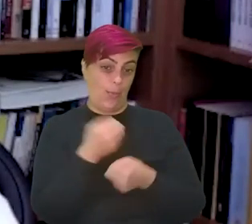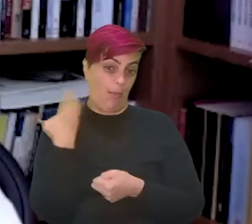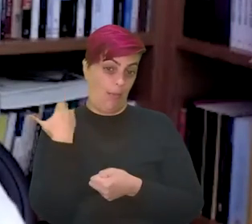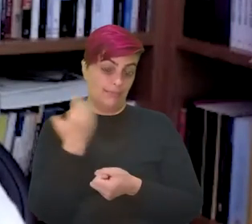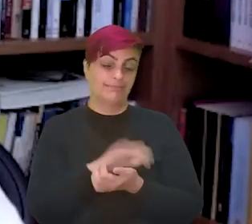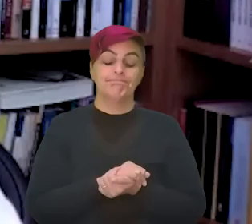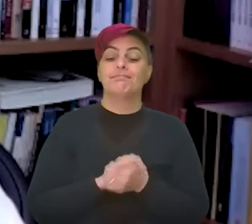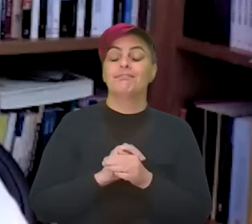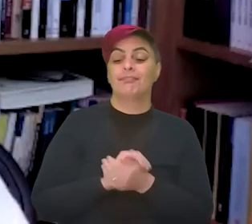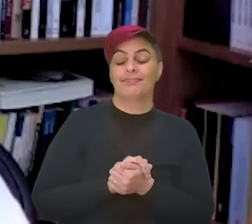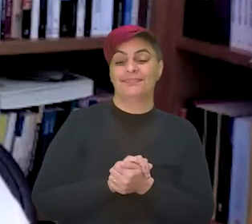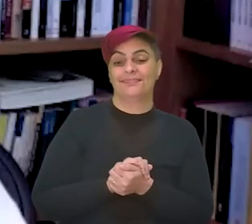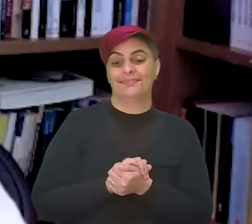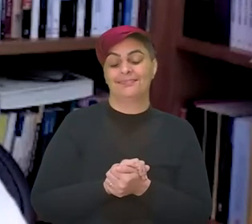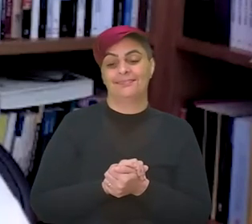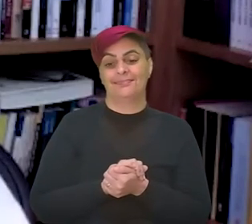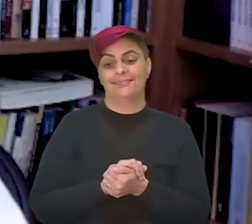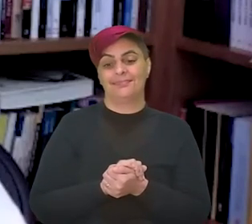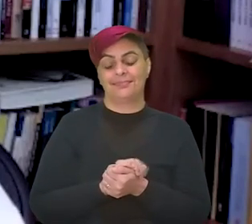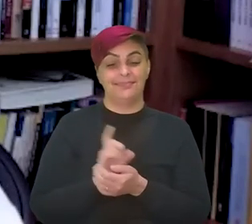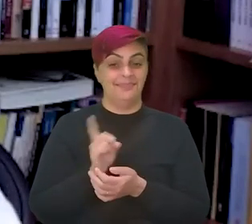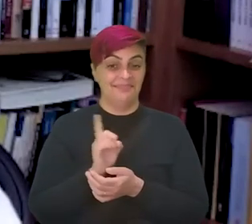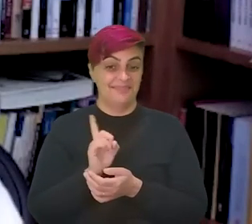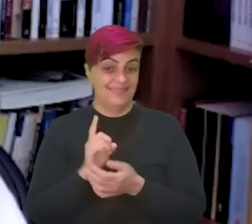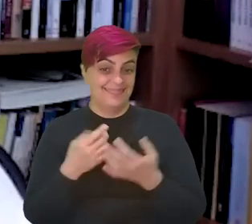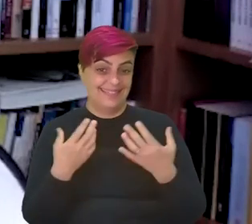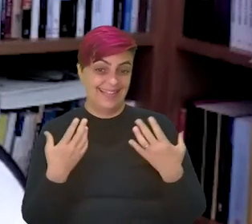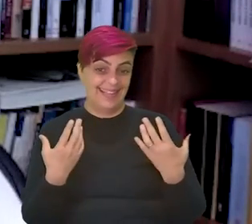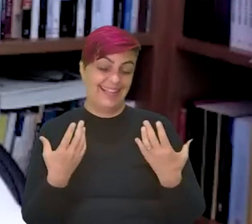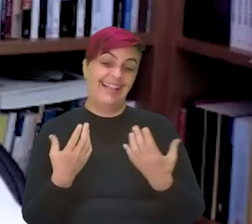atrás, né? E mais, né?